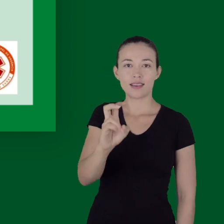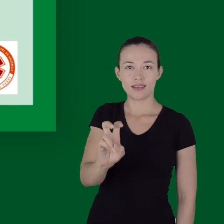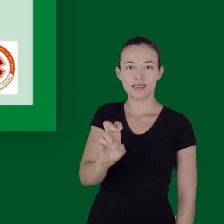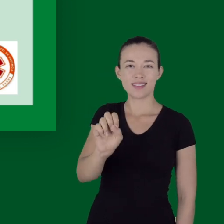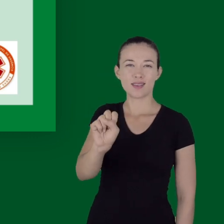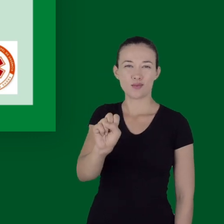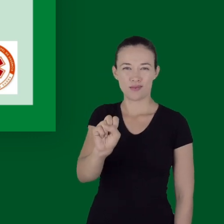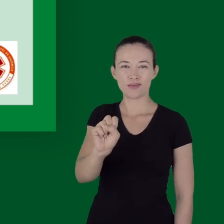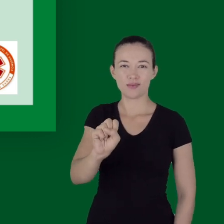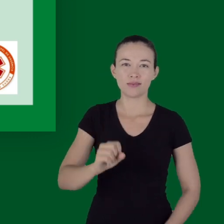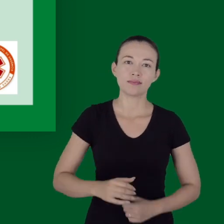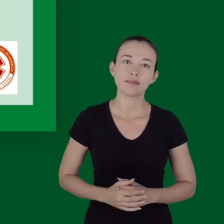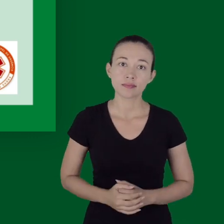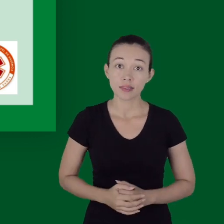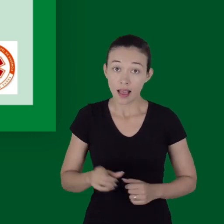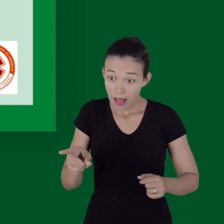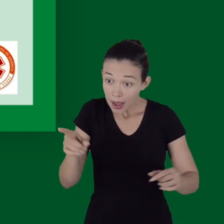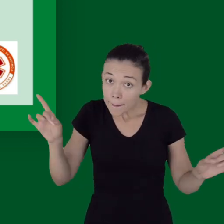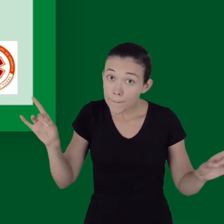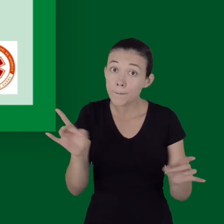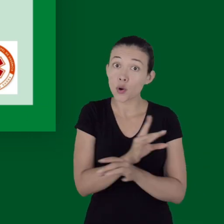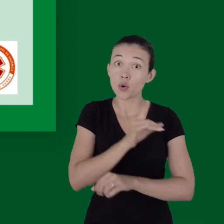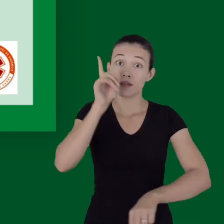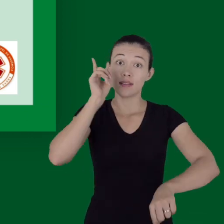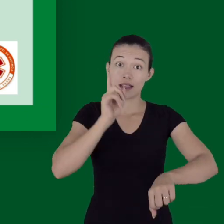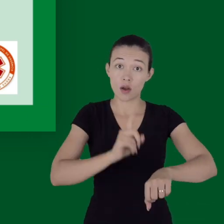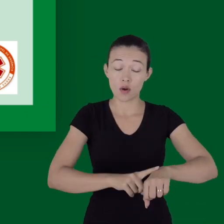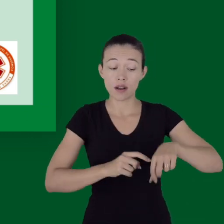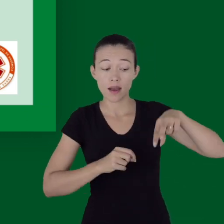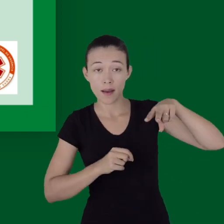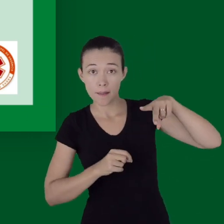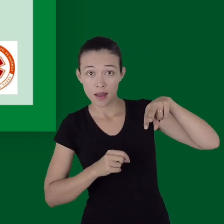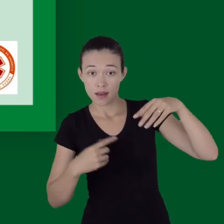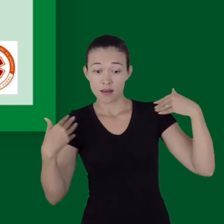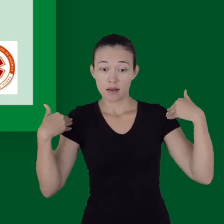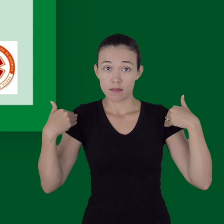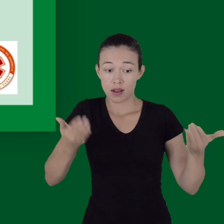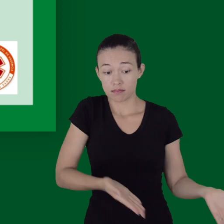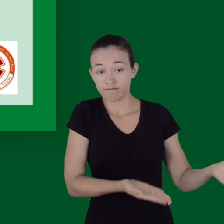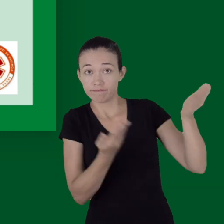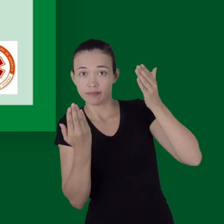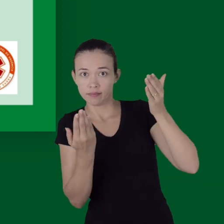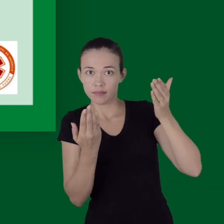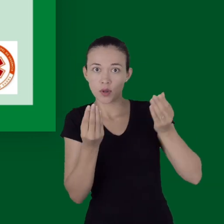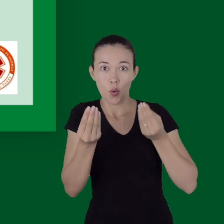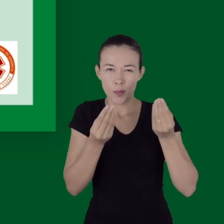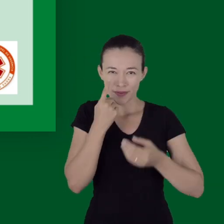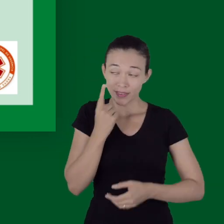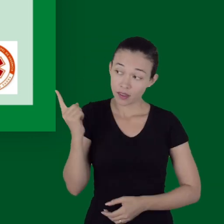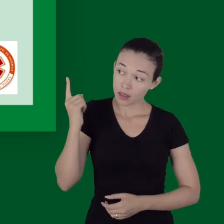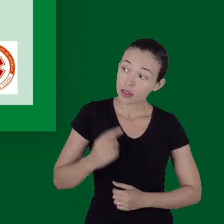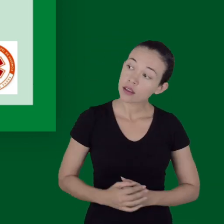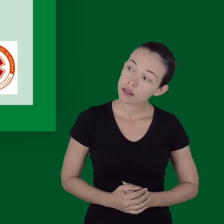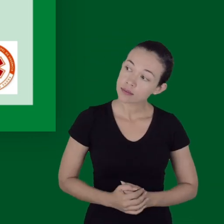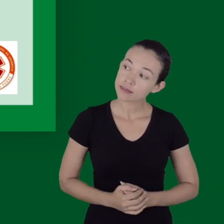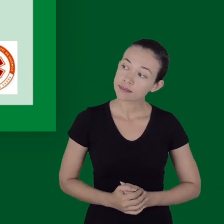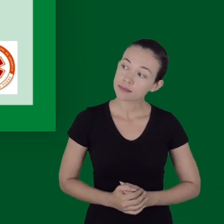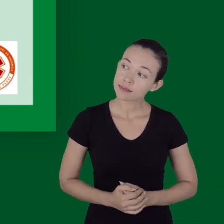por mais ou menos 15 segundos. E aí a gente deita o paciente e eleva os membros na mesma hora. Vamos?